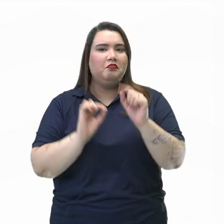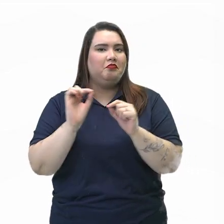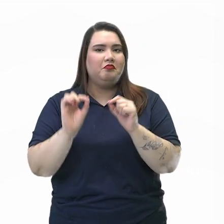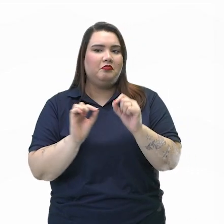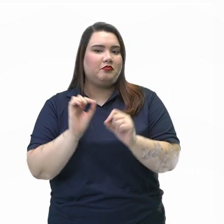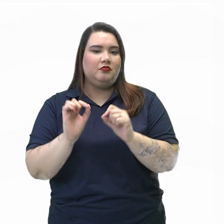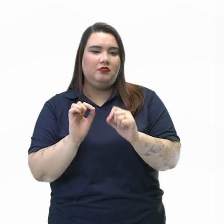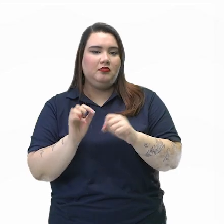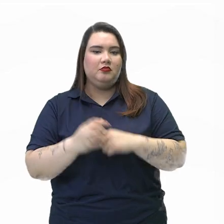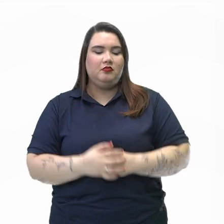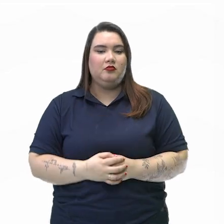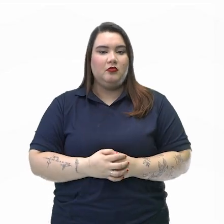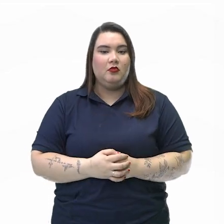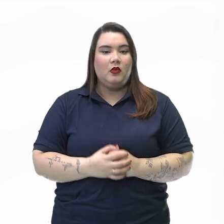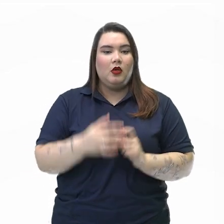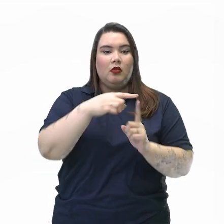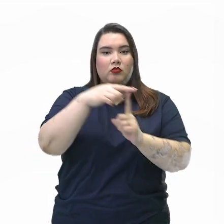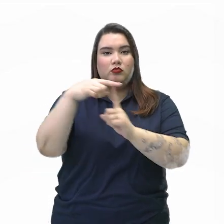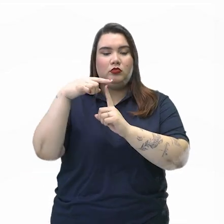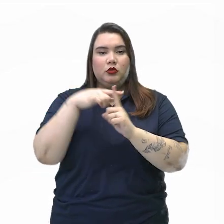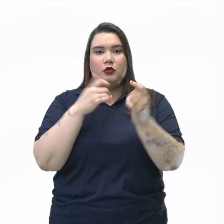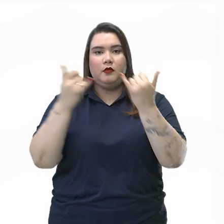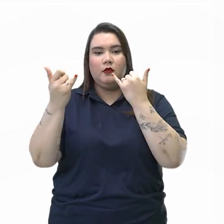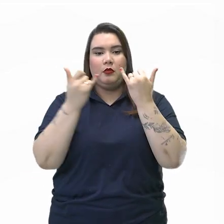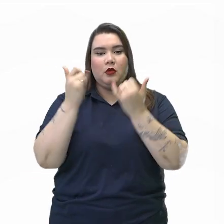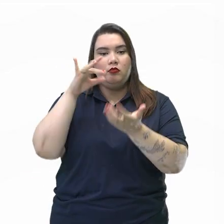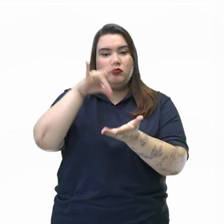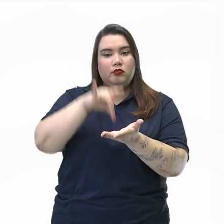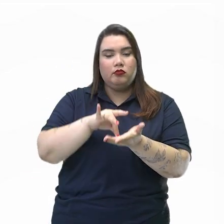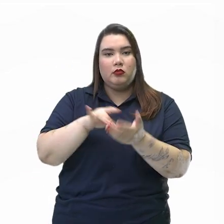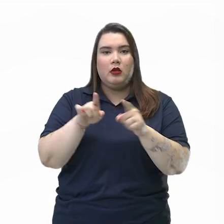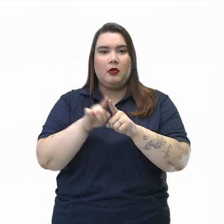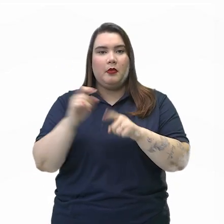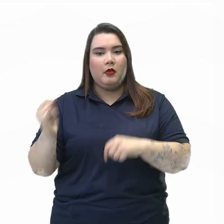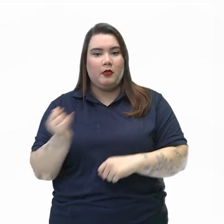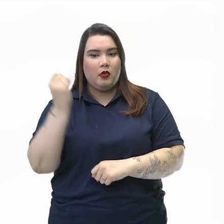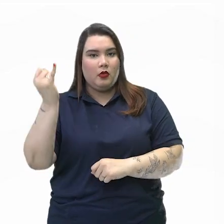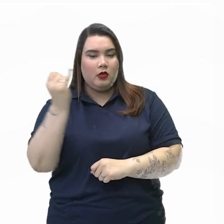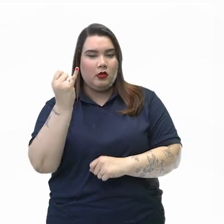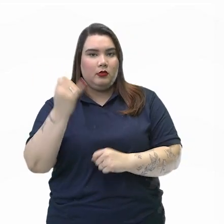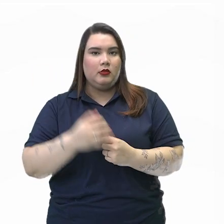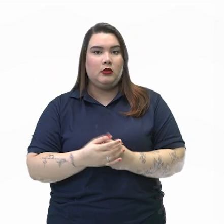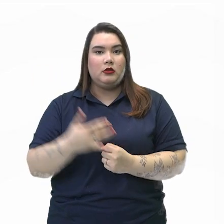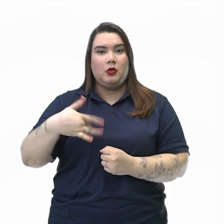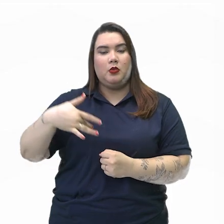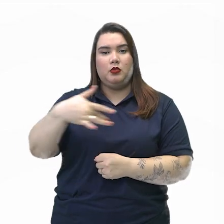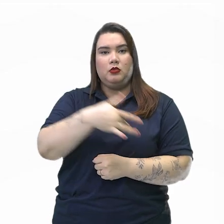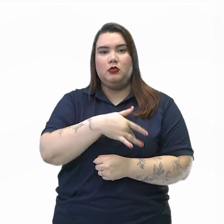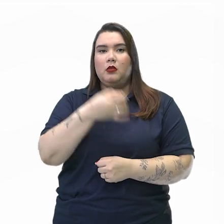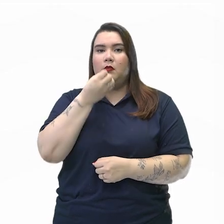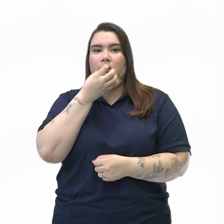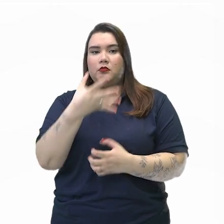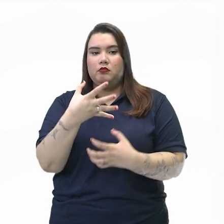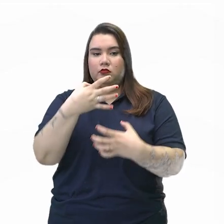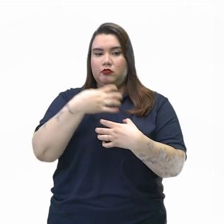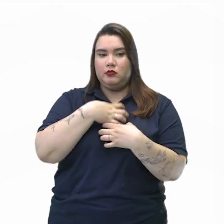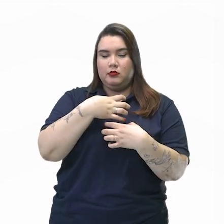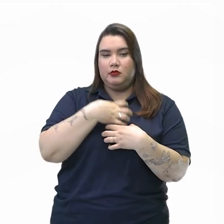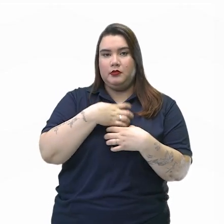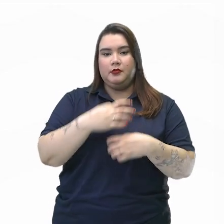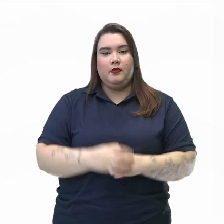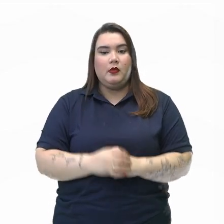conhecimento, fontes confiáveis e relevantes, saúde e